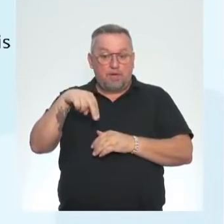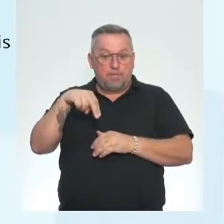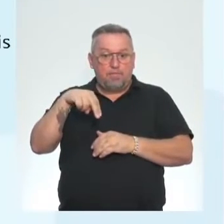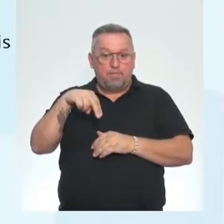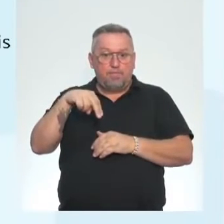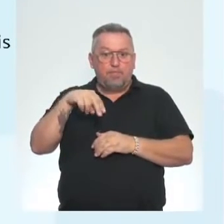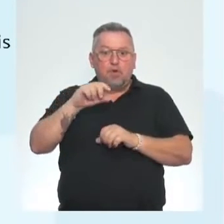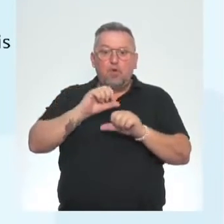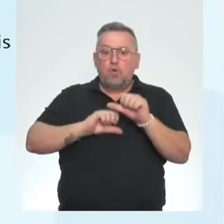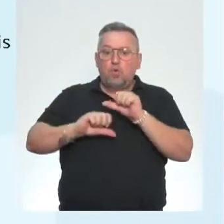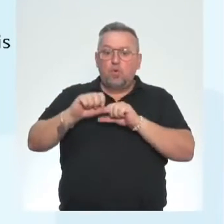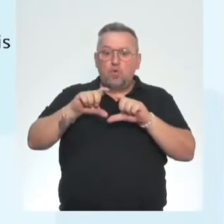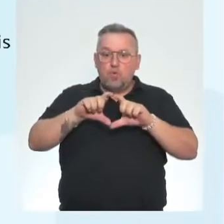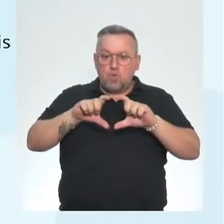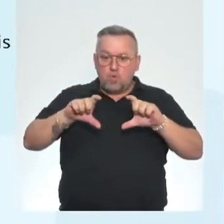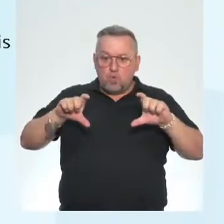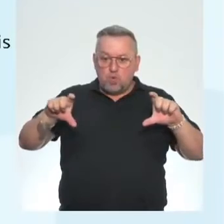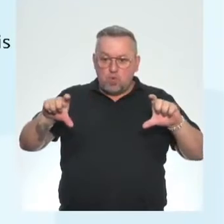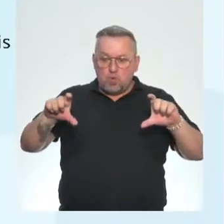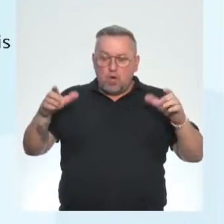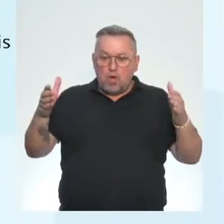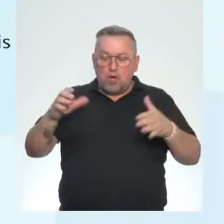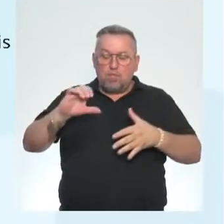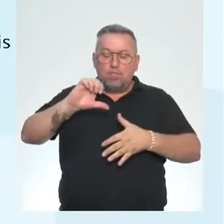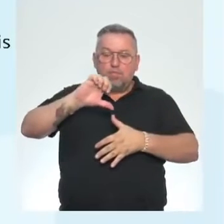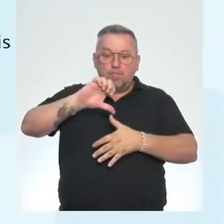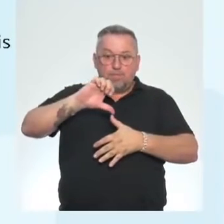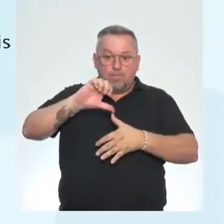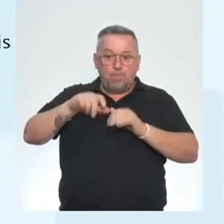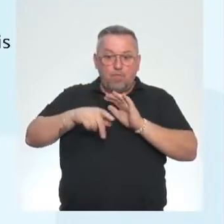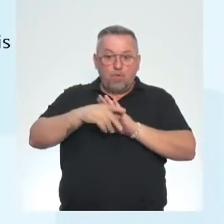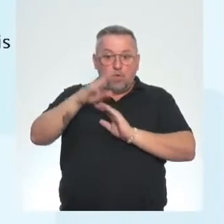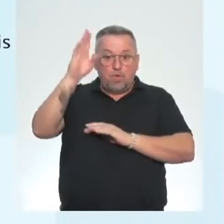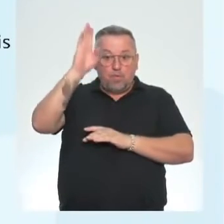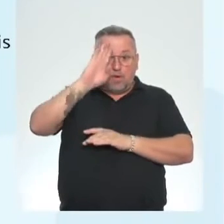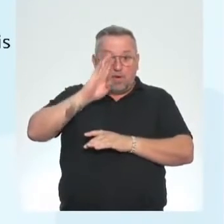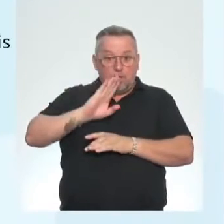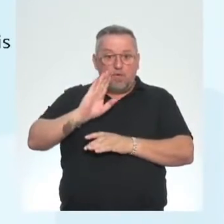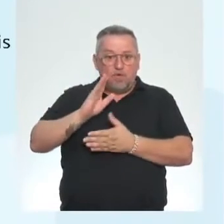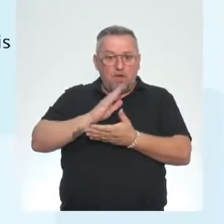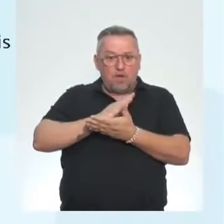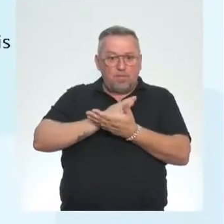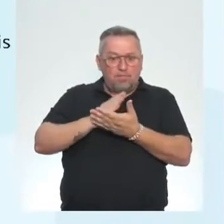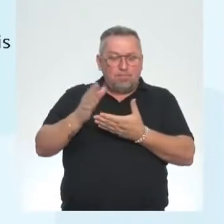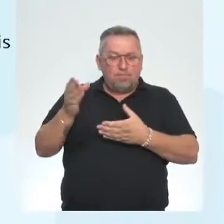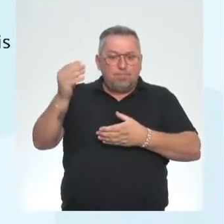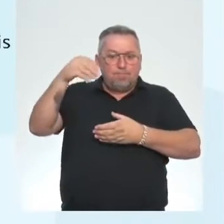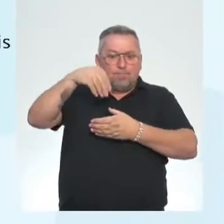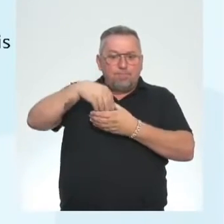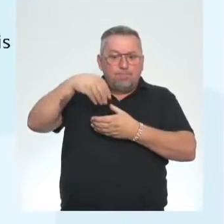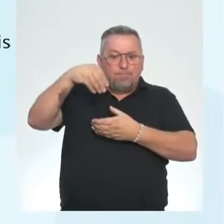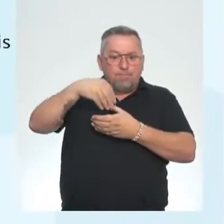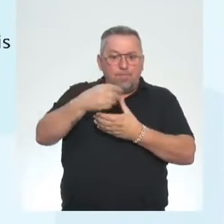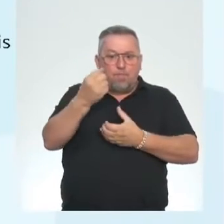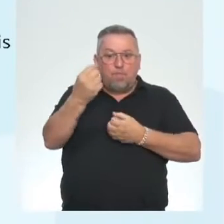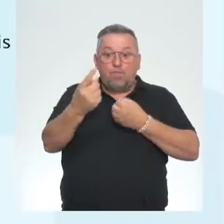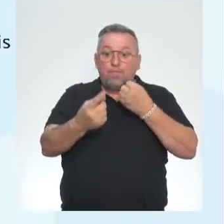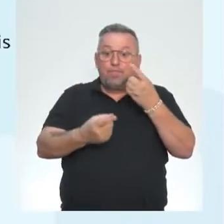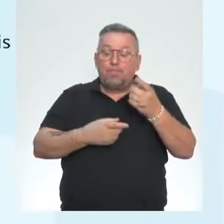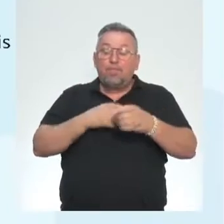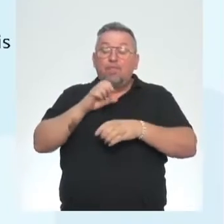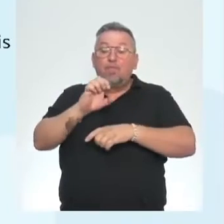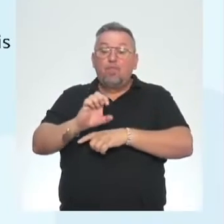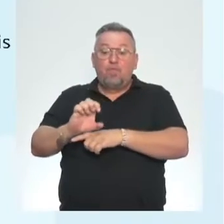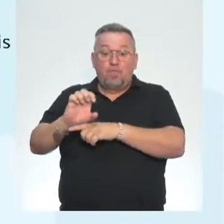as mudanças das placas modelo Mercosul no Brasil já começaram a ser implementadas em alguns estados.